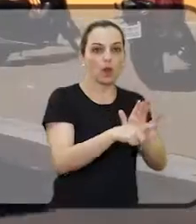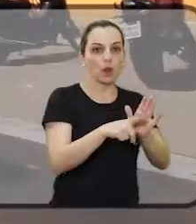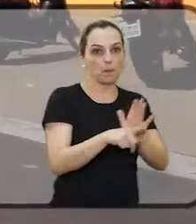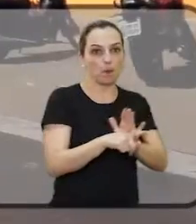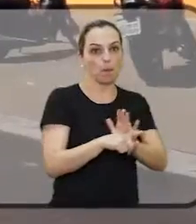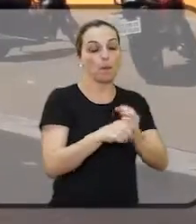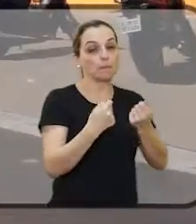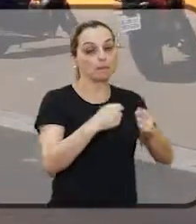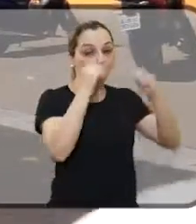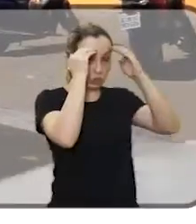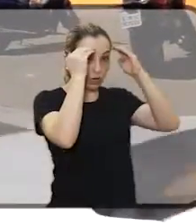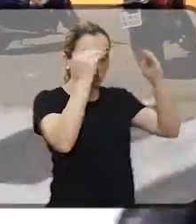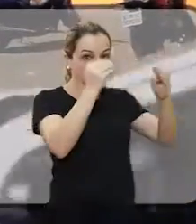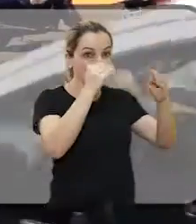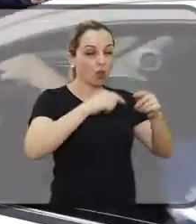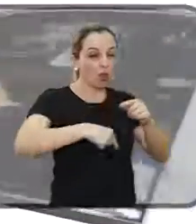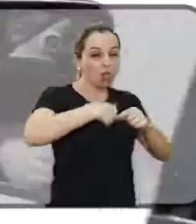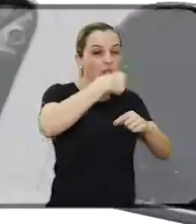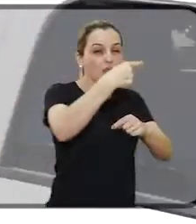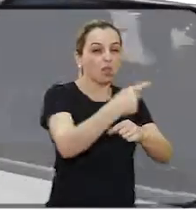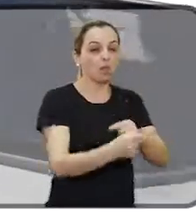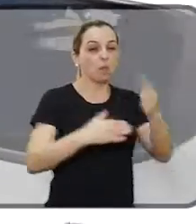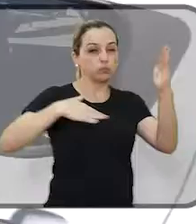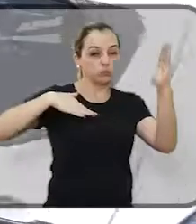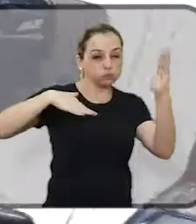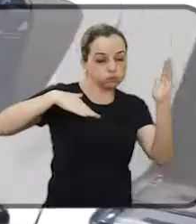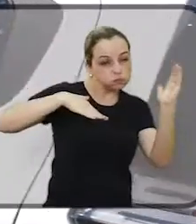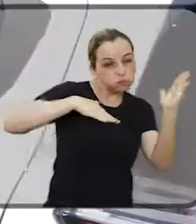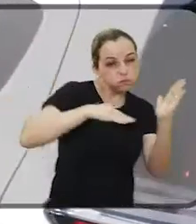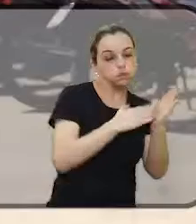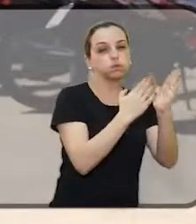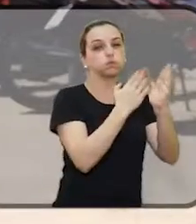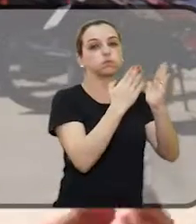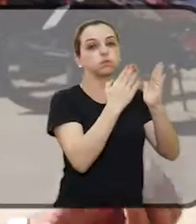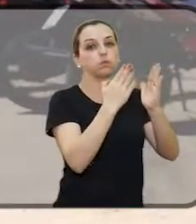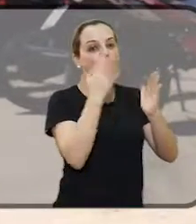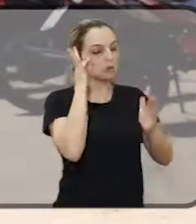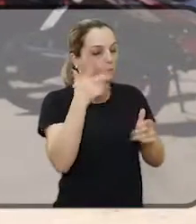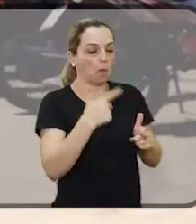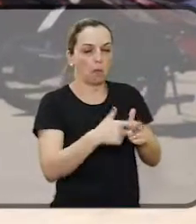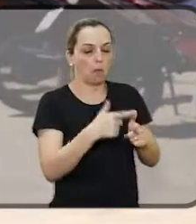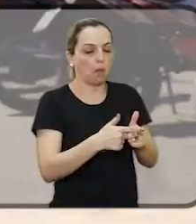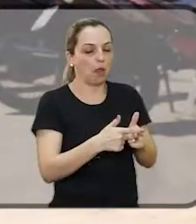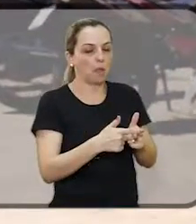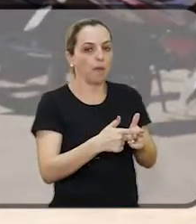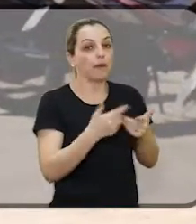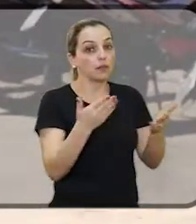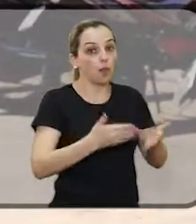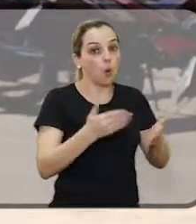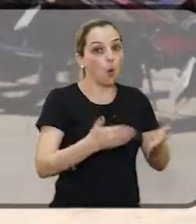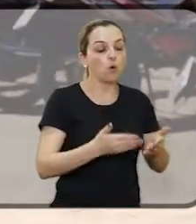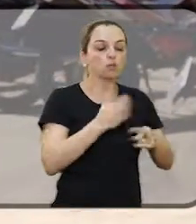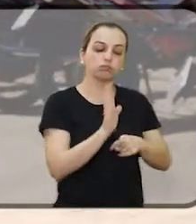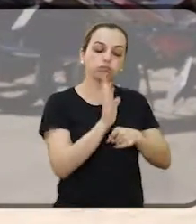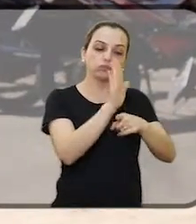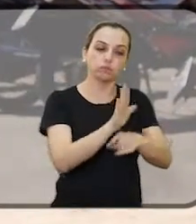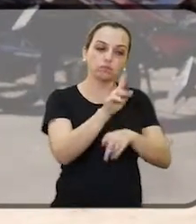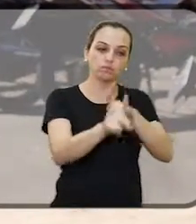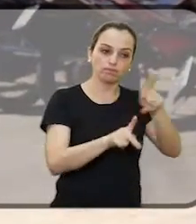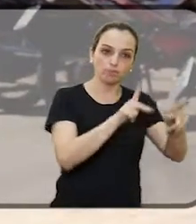adianta depois de um exemplo, tiver um acidente, a não é correr atrás do prejuízo. Então eu tenho que ficar, inclusive eu vim aqui mesmo hoje, a